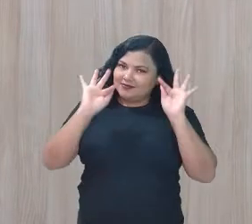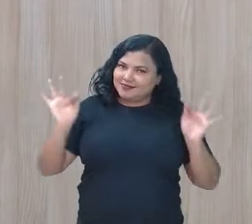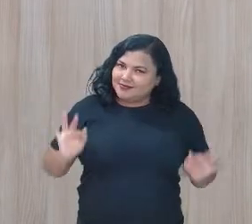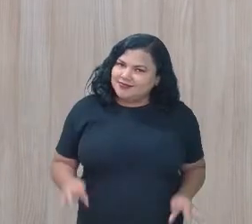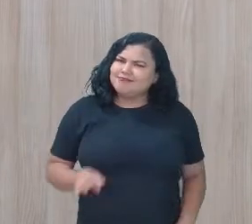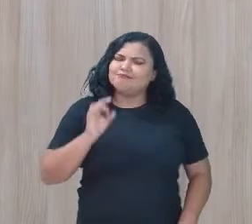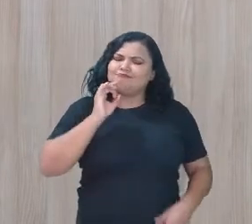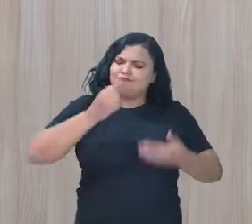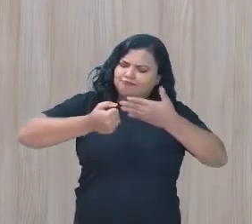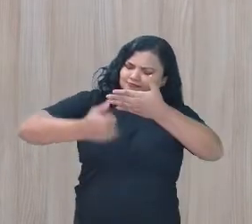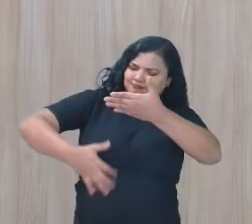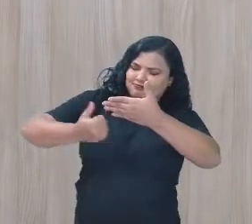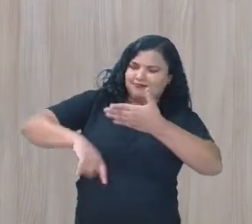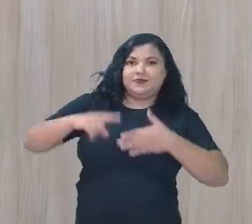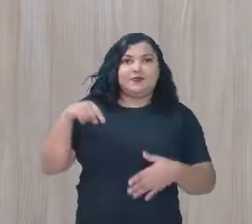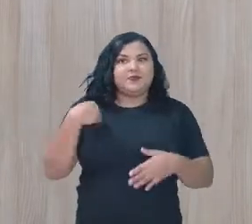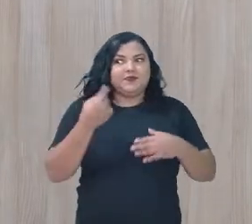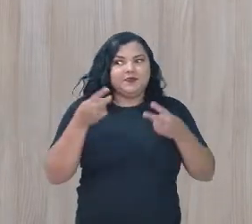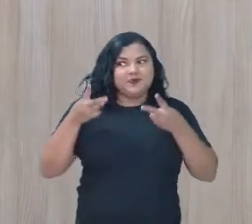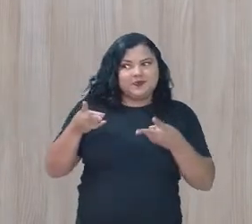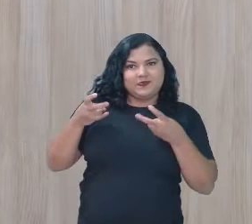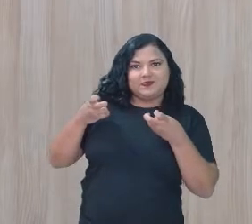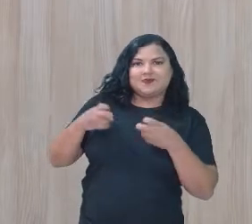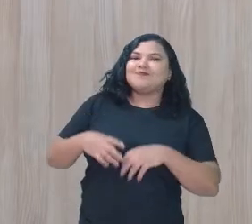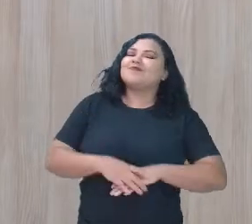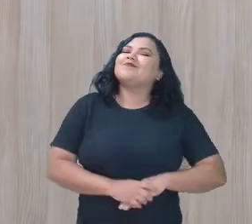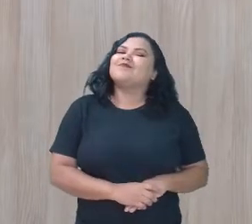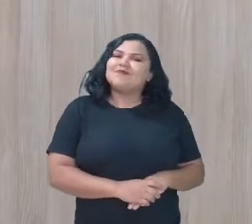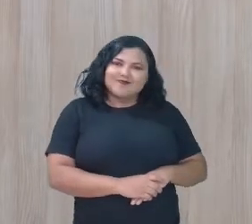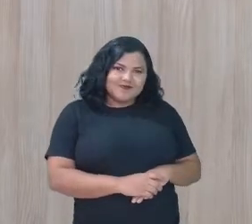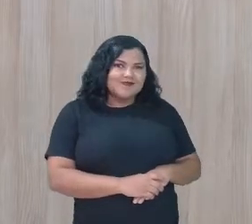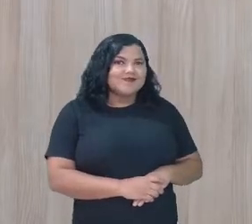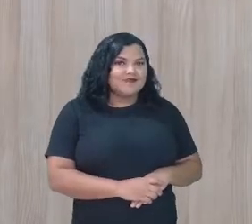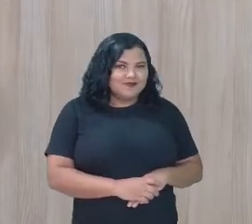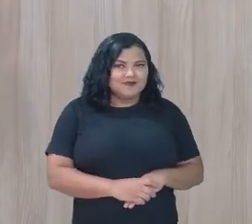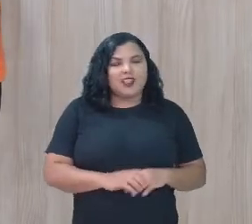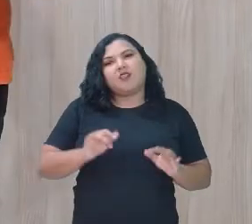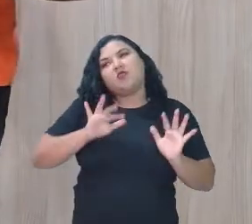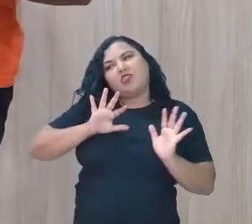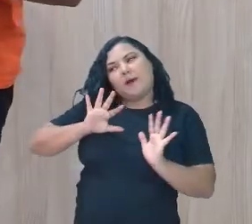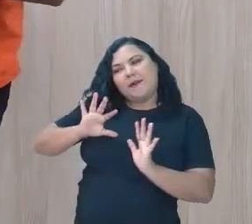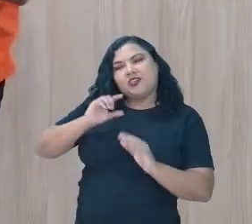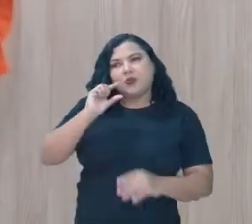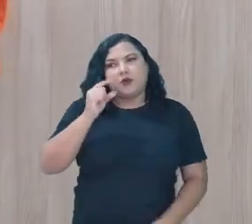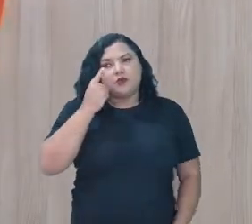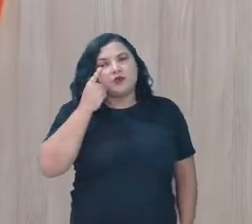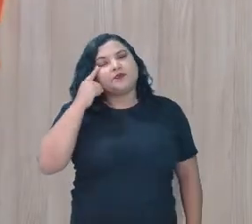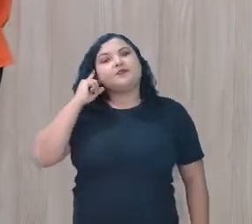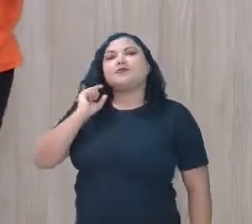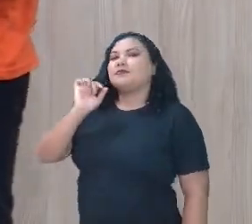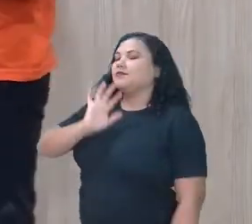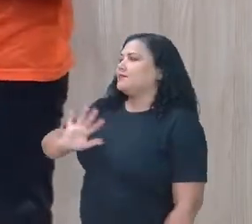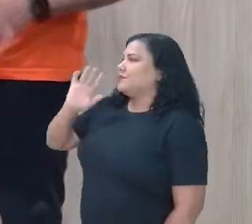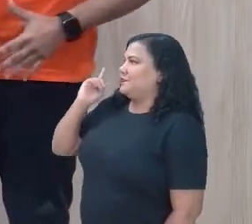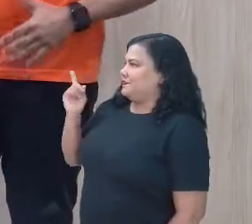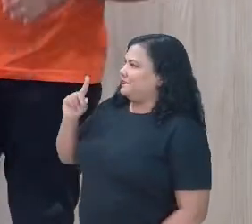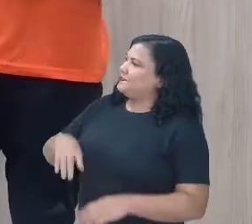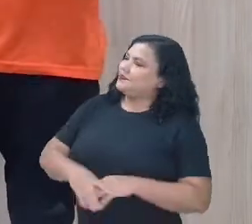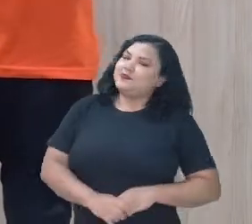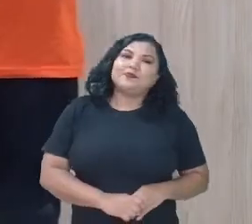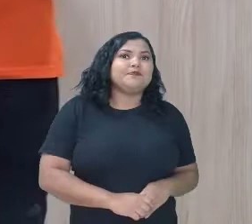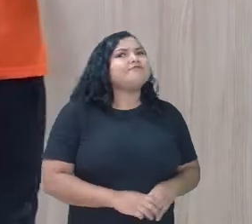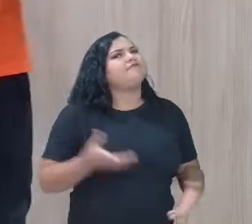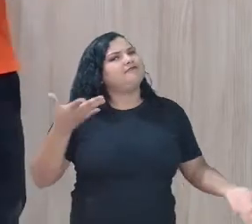com cada comentário que a gente escuta, certo? Vou me afastar uma coisinha aqui para o pessoal ver a TV aí tranquilamente, tá bom?